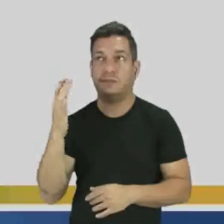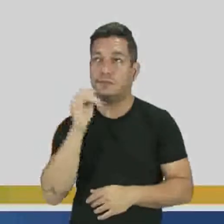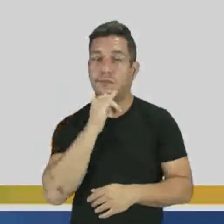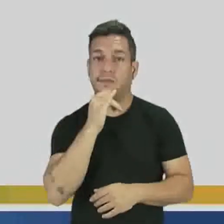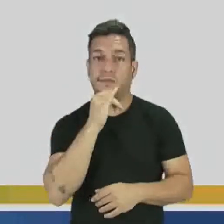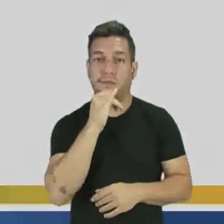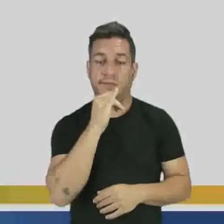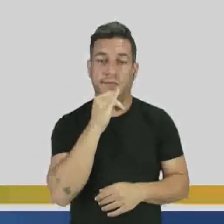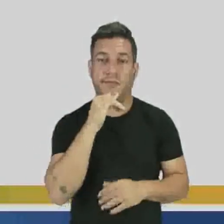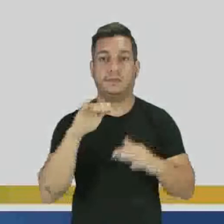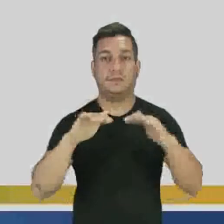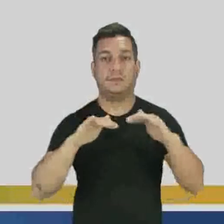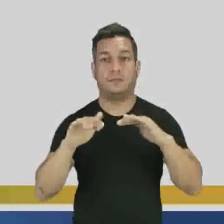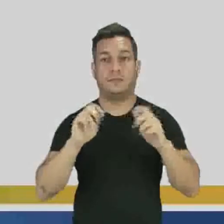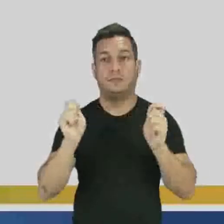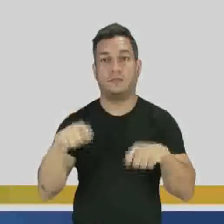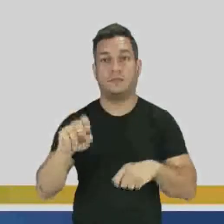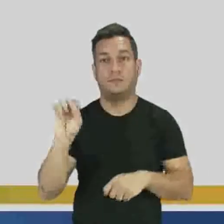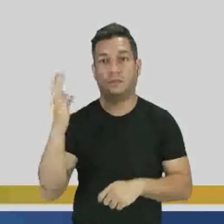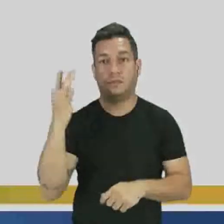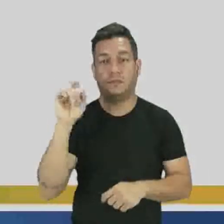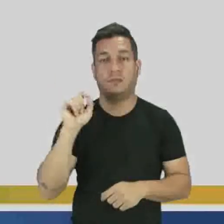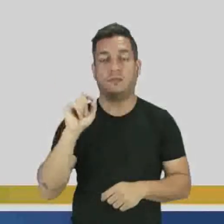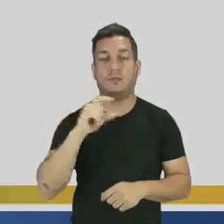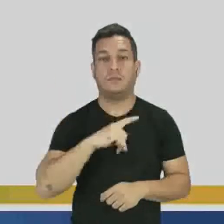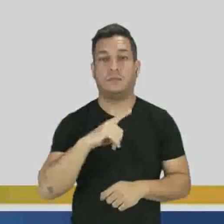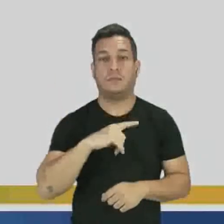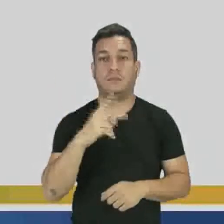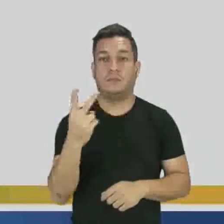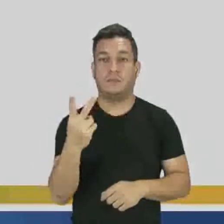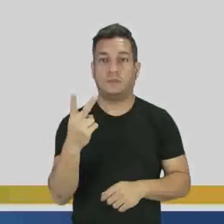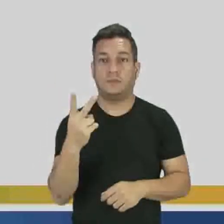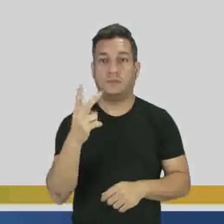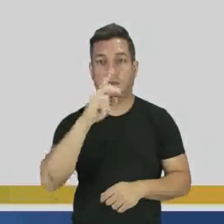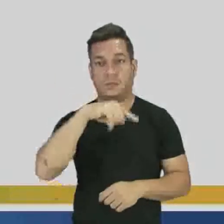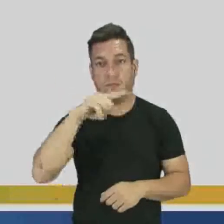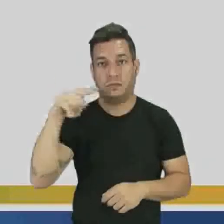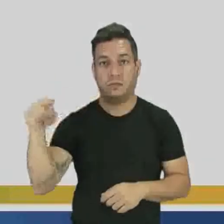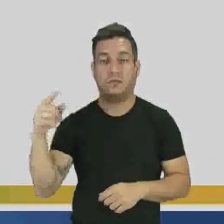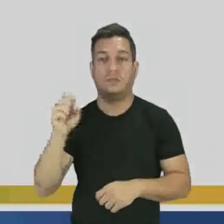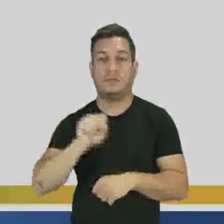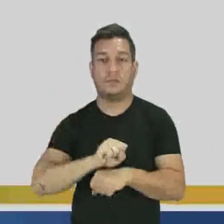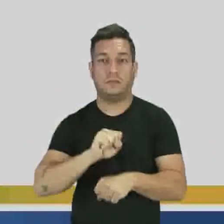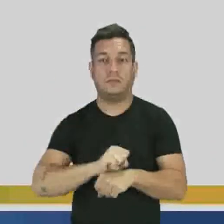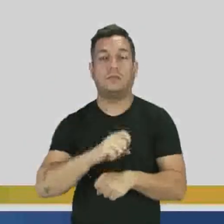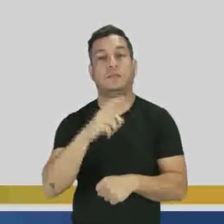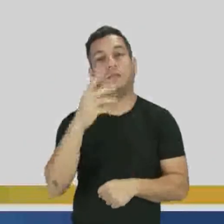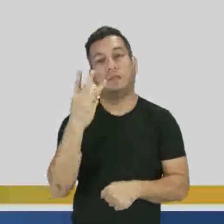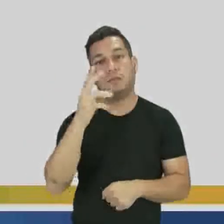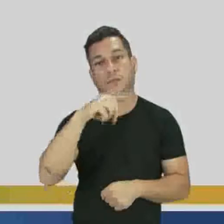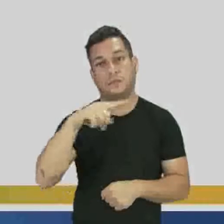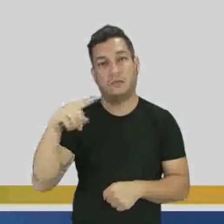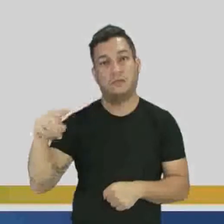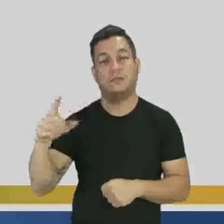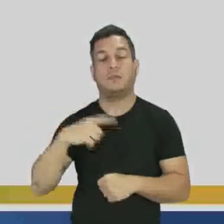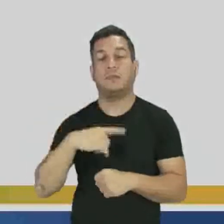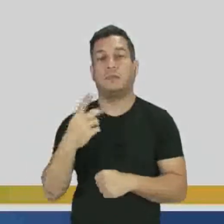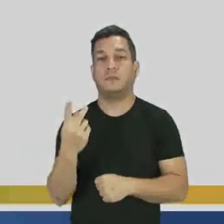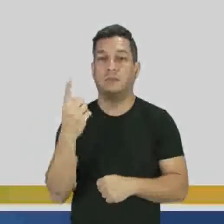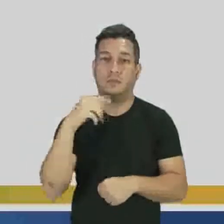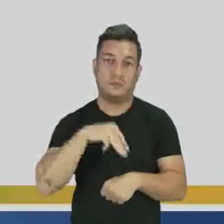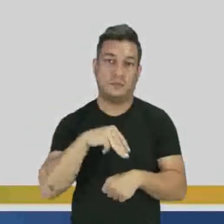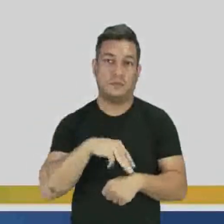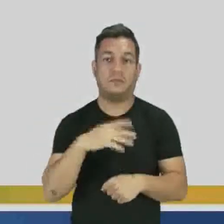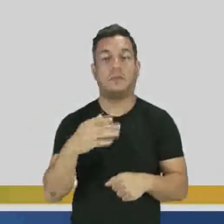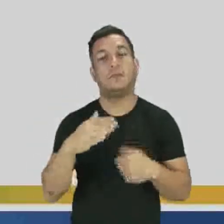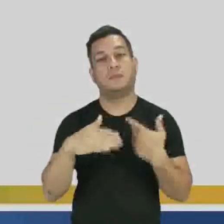um determinado movimento pode acontecer de ter 2 oscilações em 1 segundo, 3 oscilações em